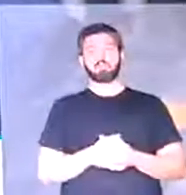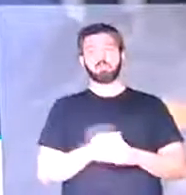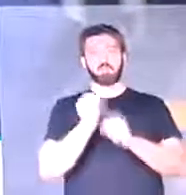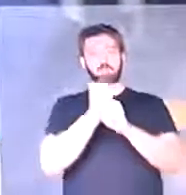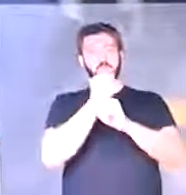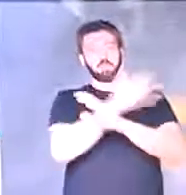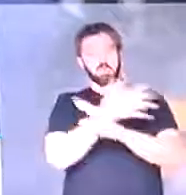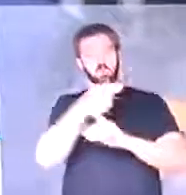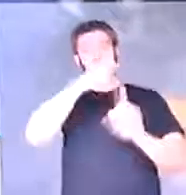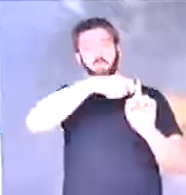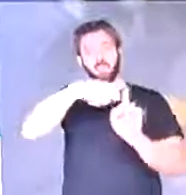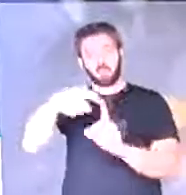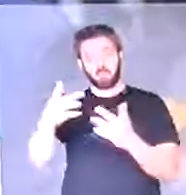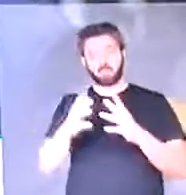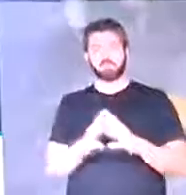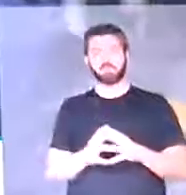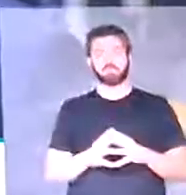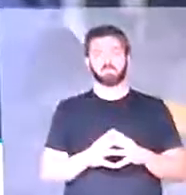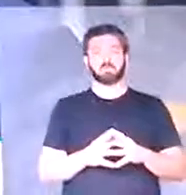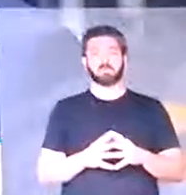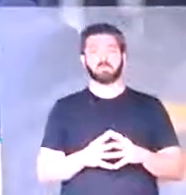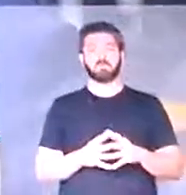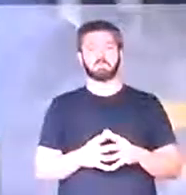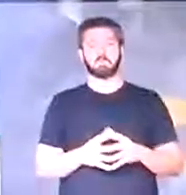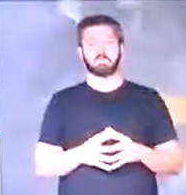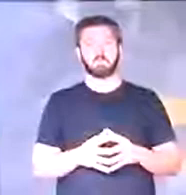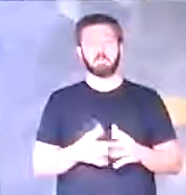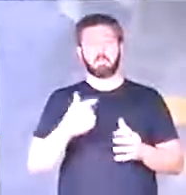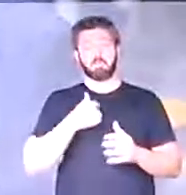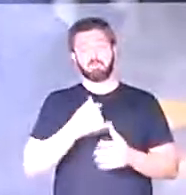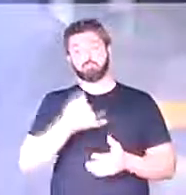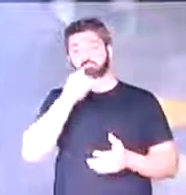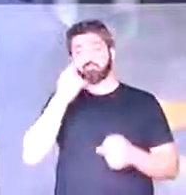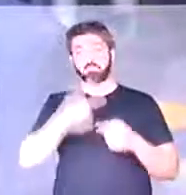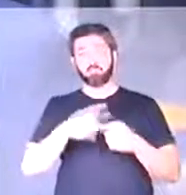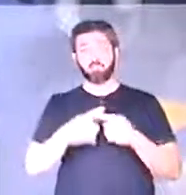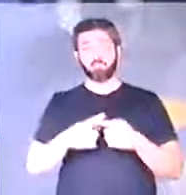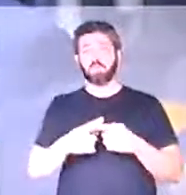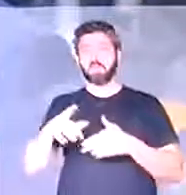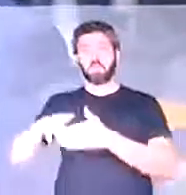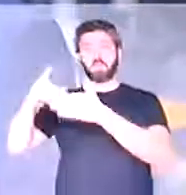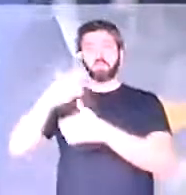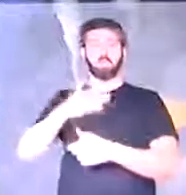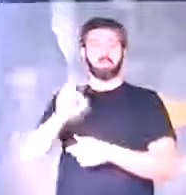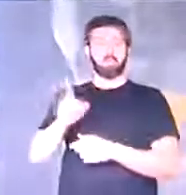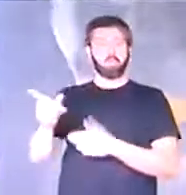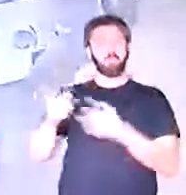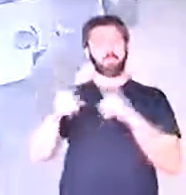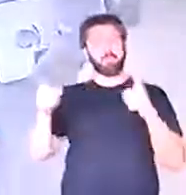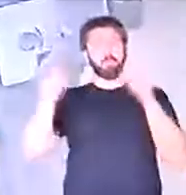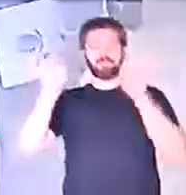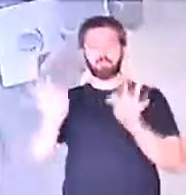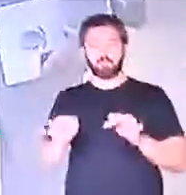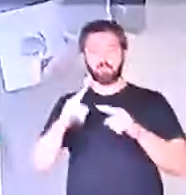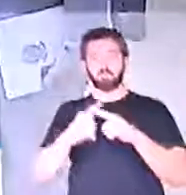de todos esses meses, de todos esses anos. Eu fico triste por não estar sob a sua liderança, mas feliz